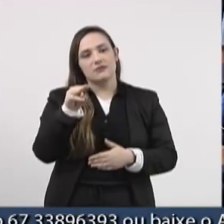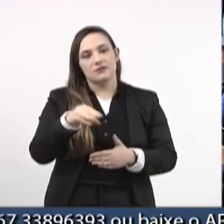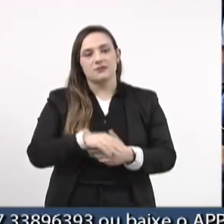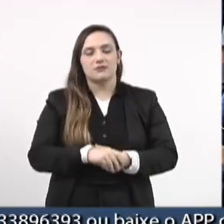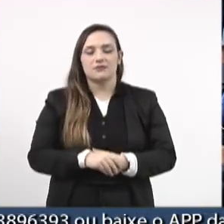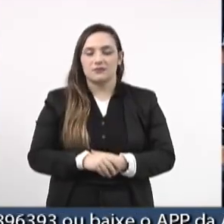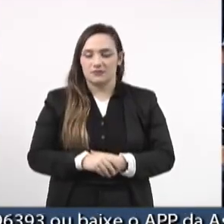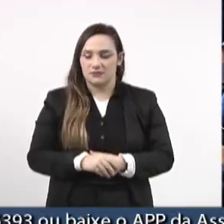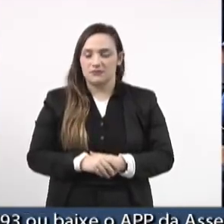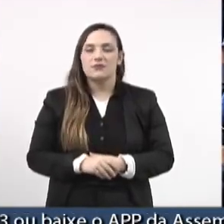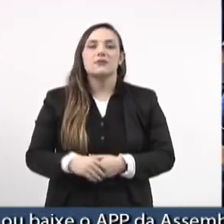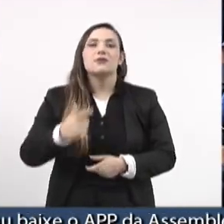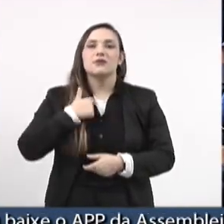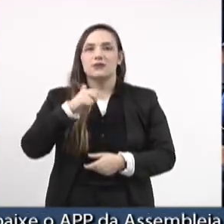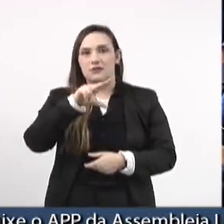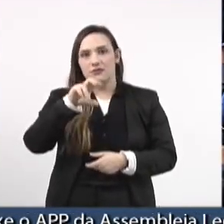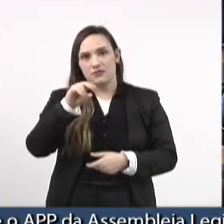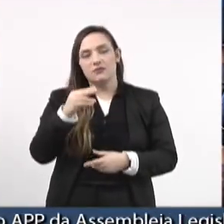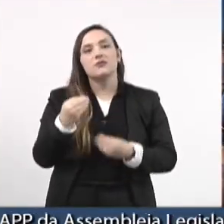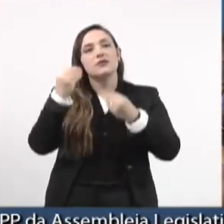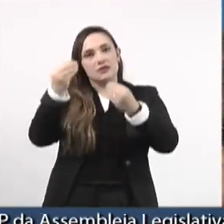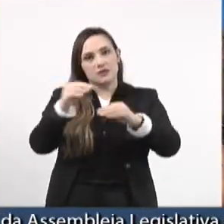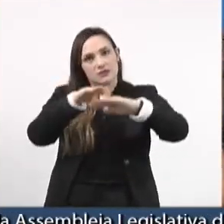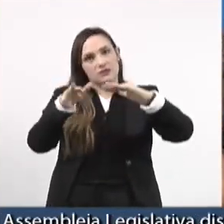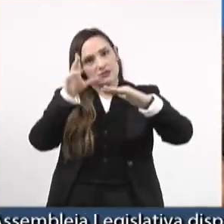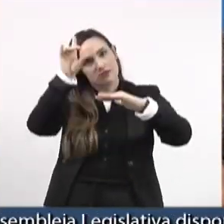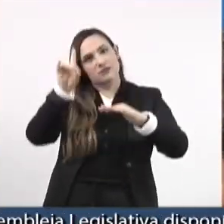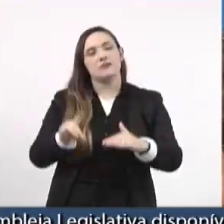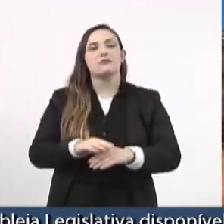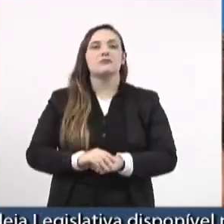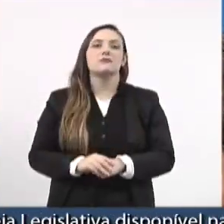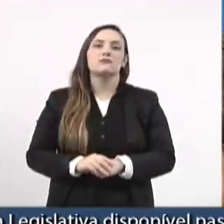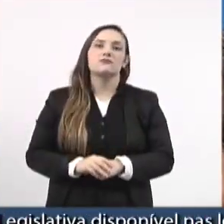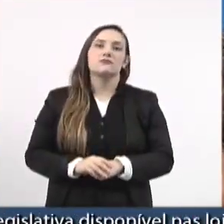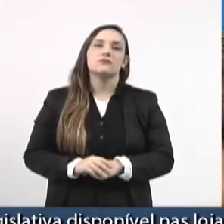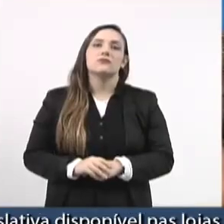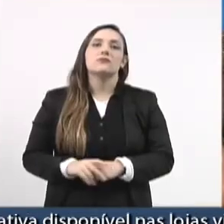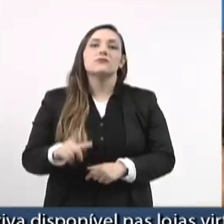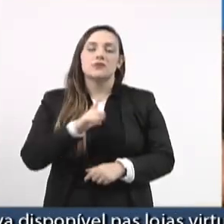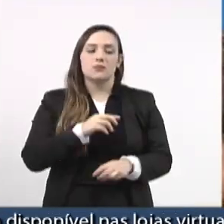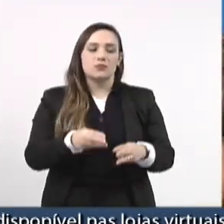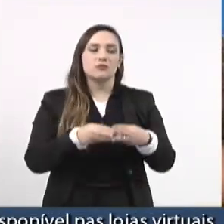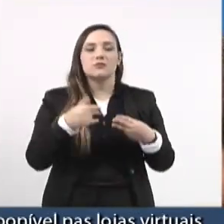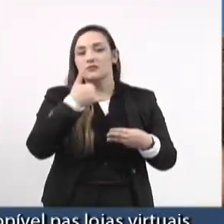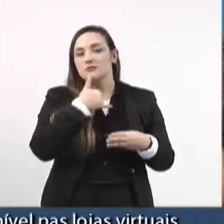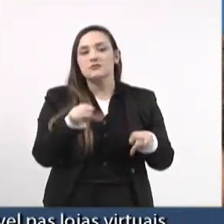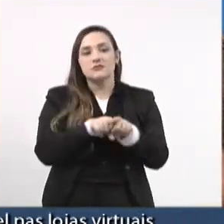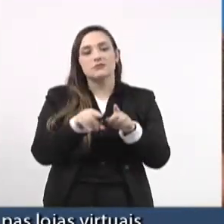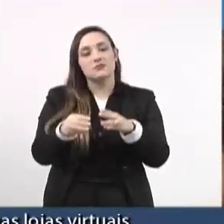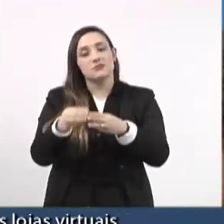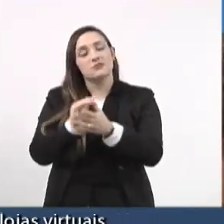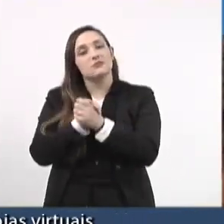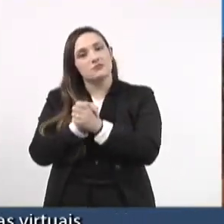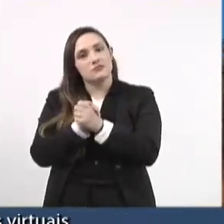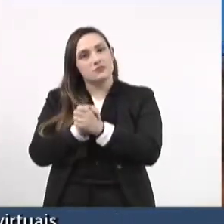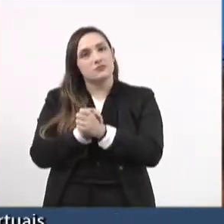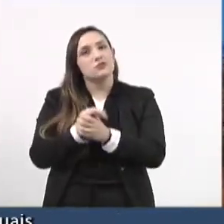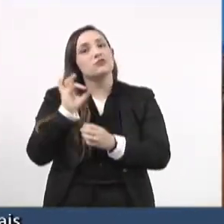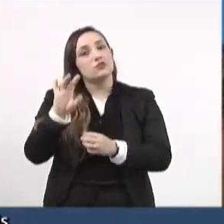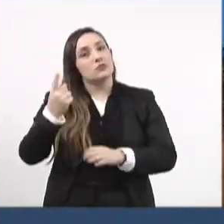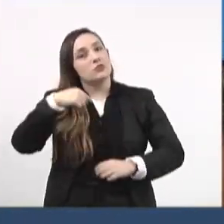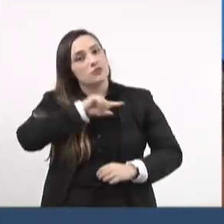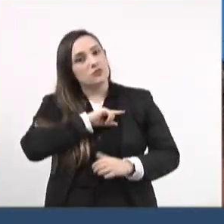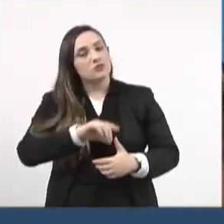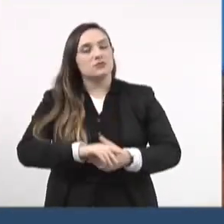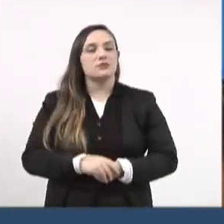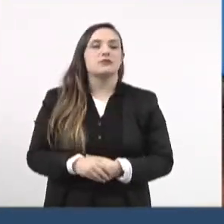Deputados, apenas eu vou deixar sobre a mesa, senhor presidente, eu tenho uma moção de pesar e uma moção de aplauso apenas para que a gente